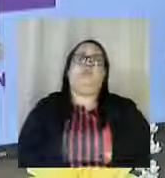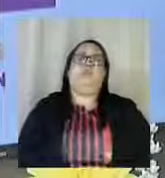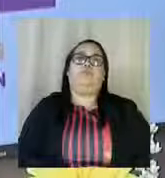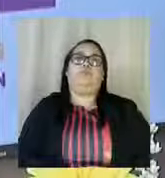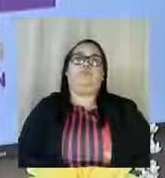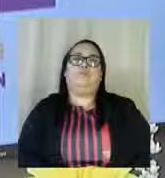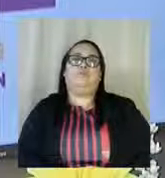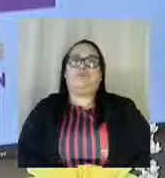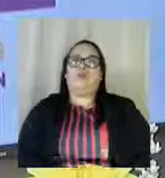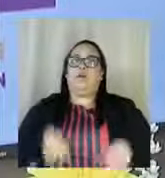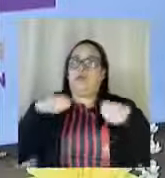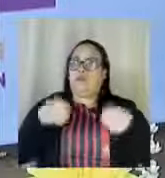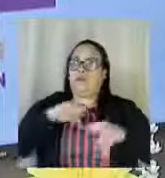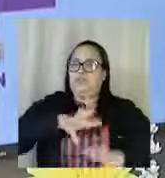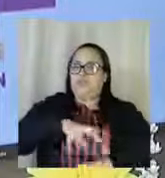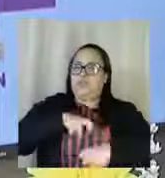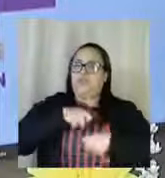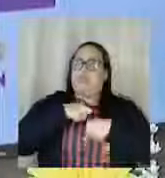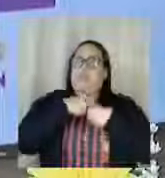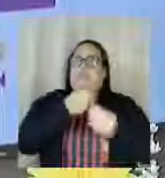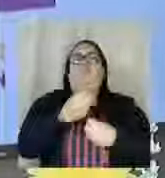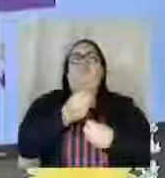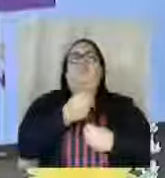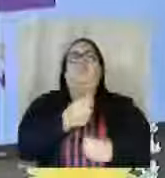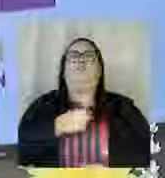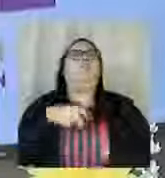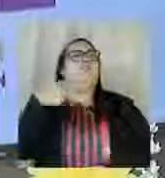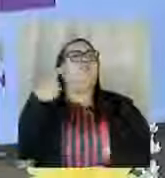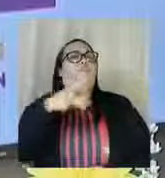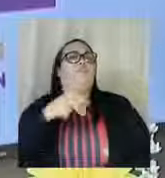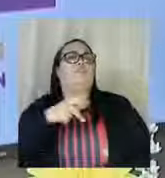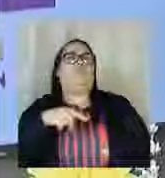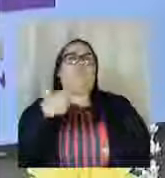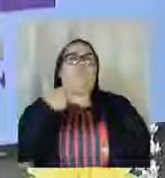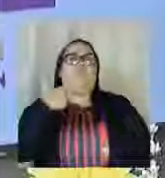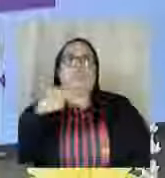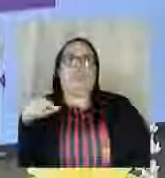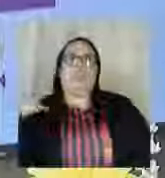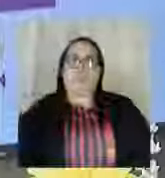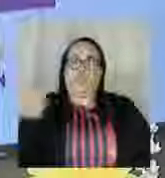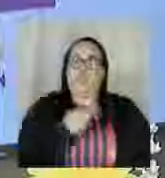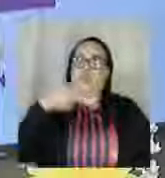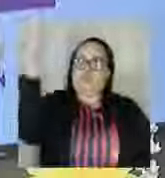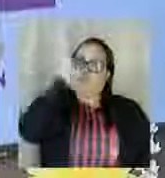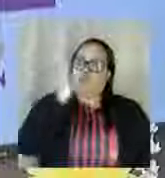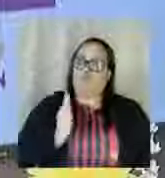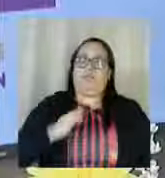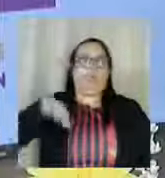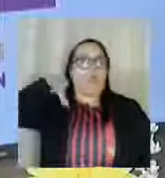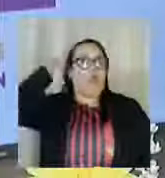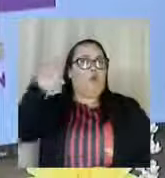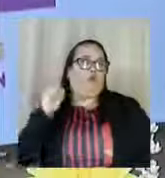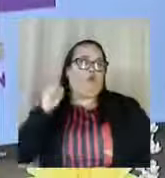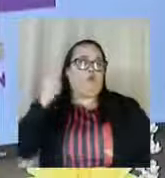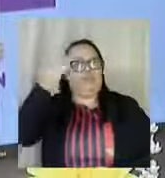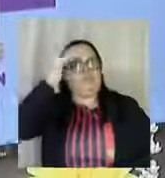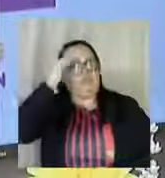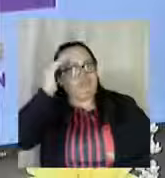empoderar através da sua língua. Nós, demais brasileiros, ditos ouvintes, é que insistimos em não saber